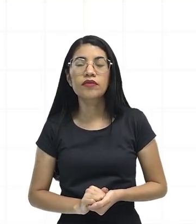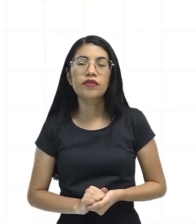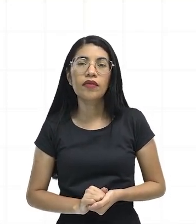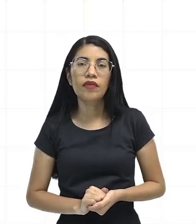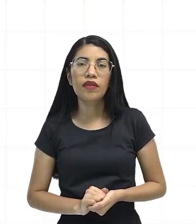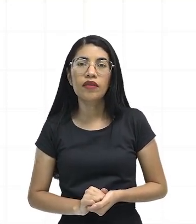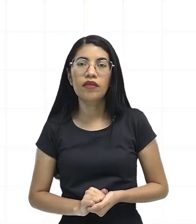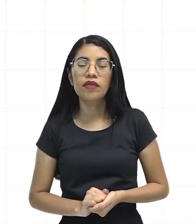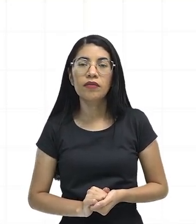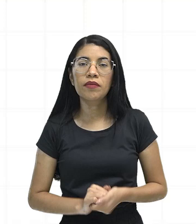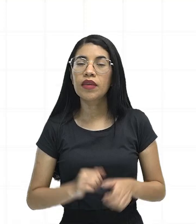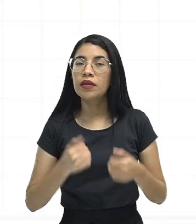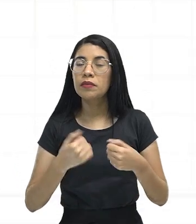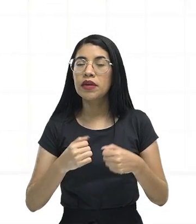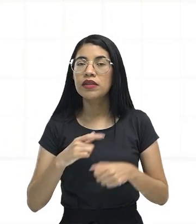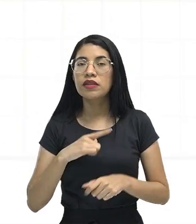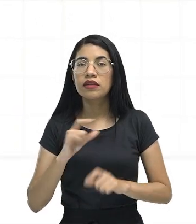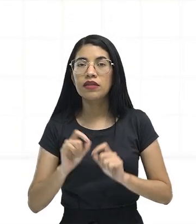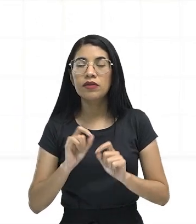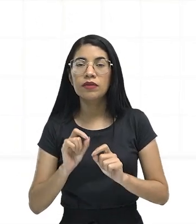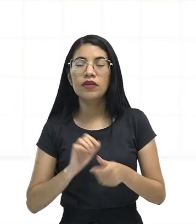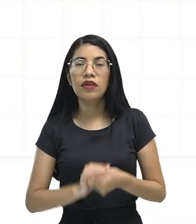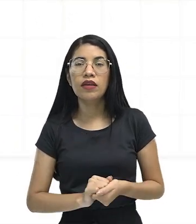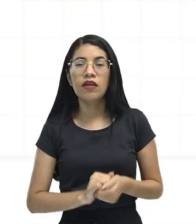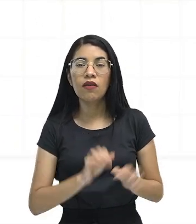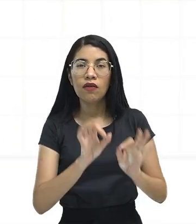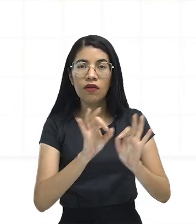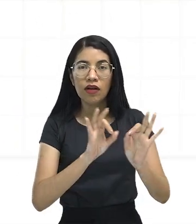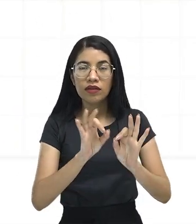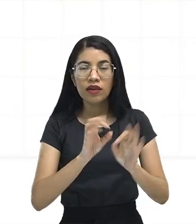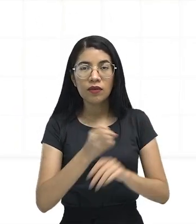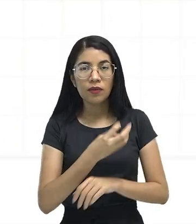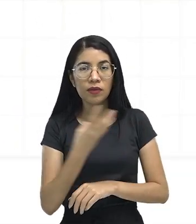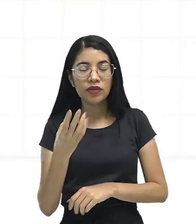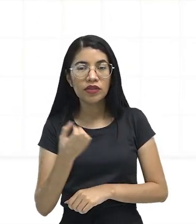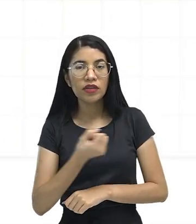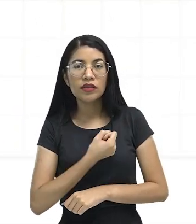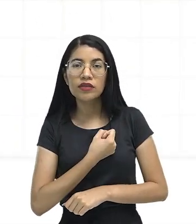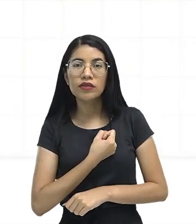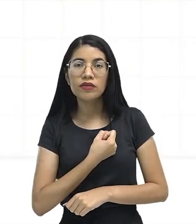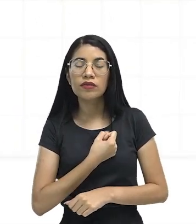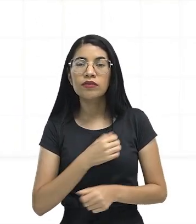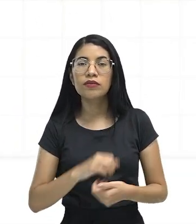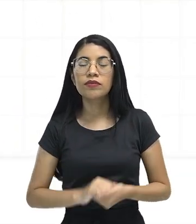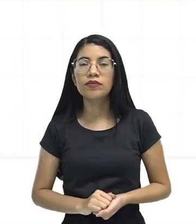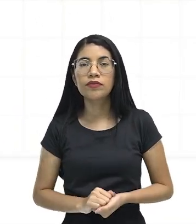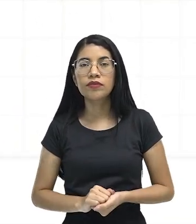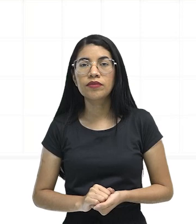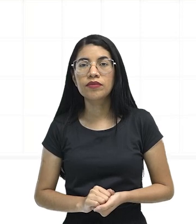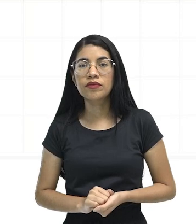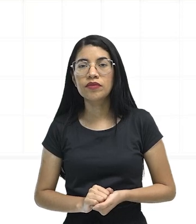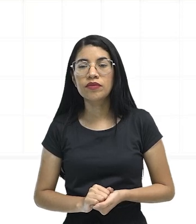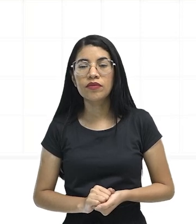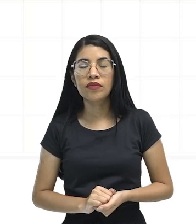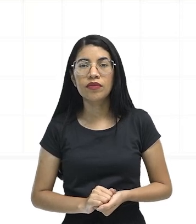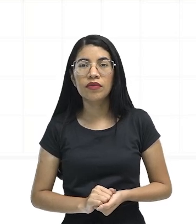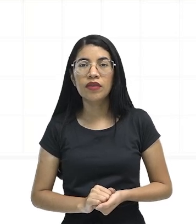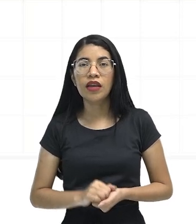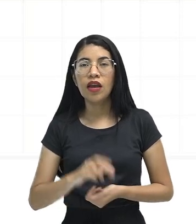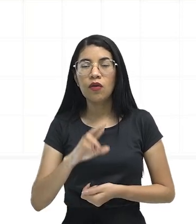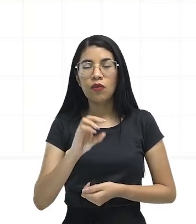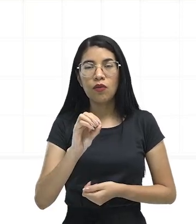Você precisa formar o rol. Olha só, nós temos que criar o rol